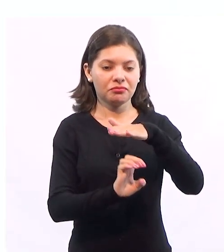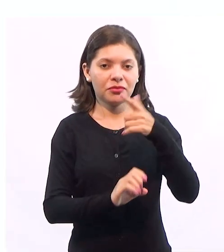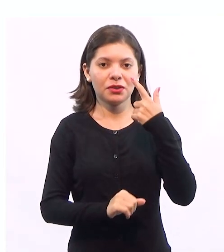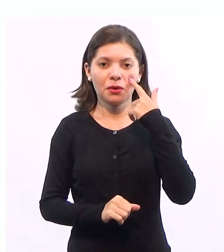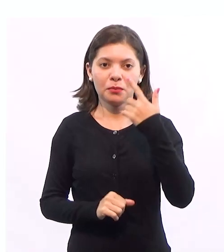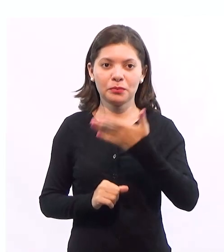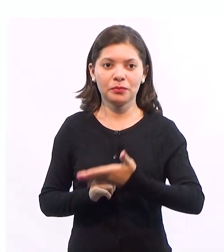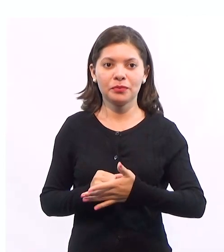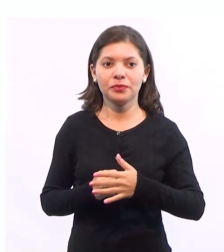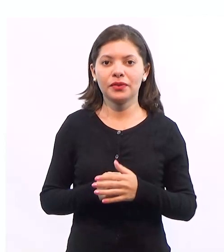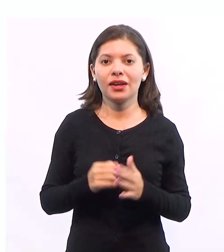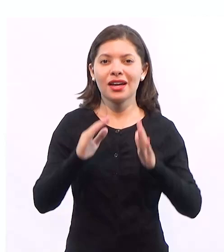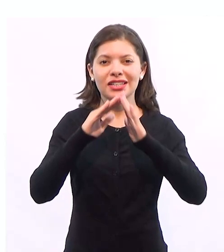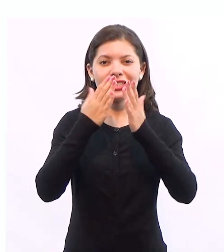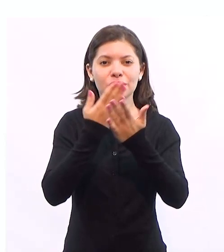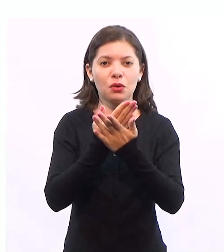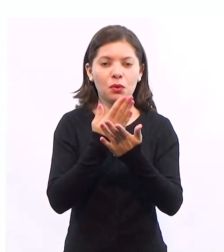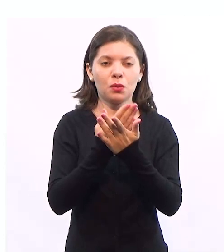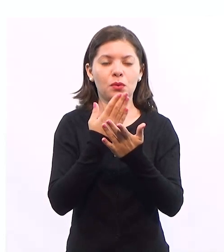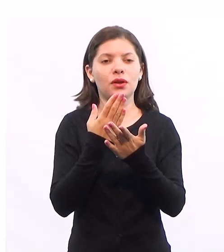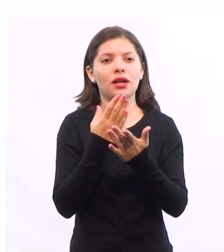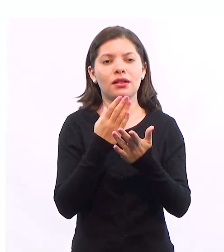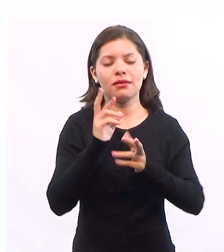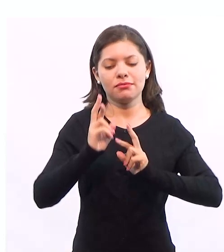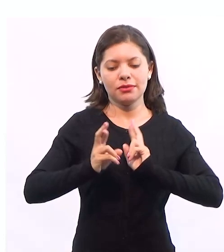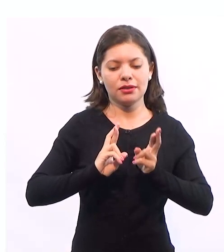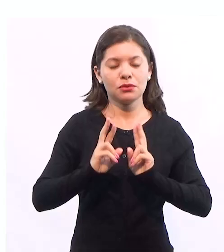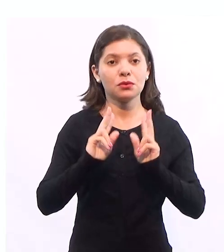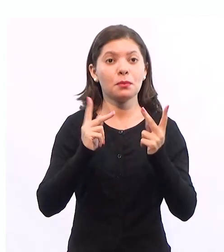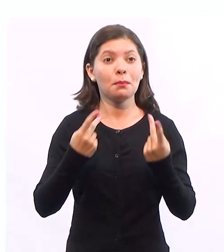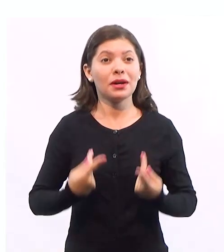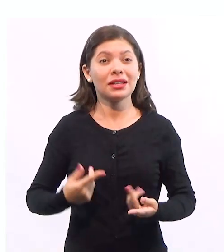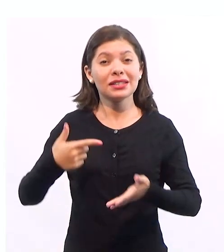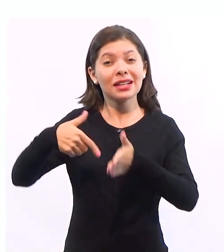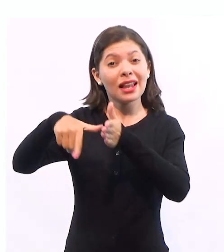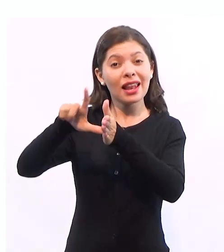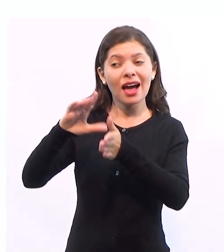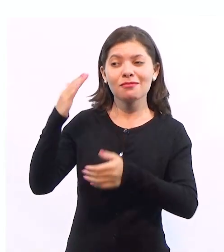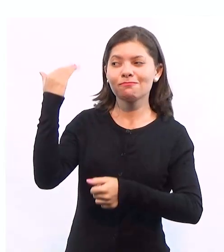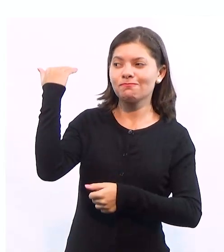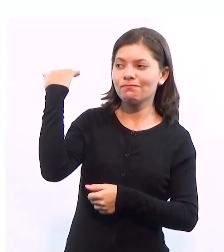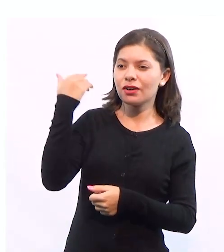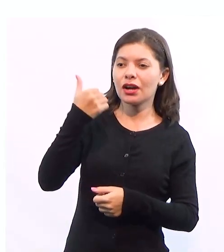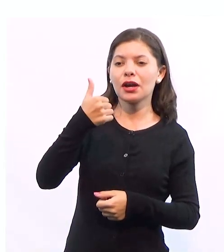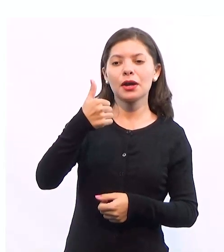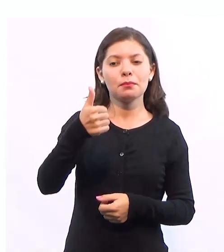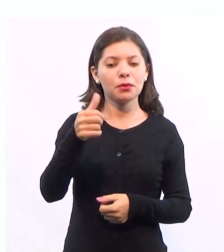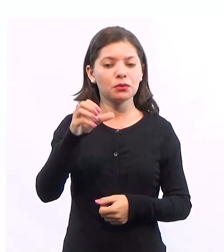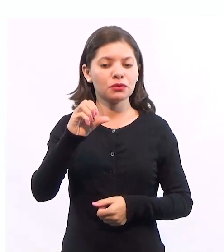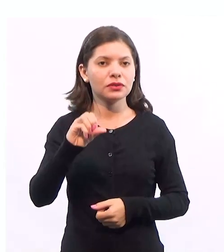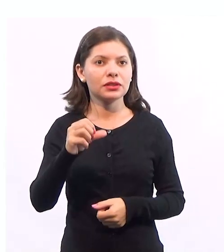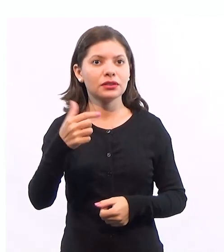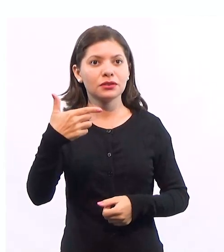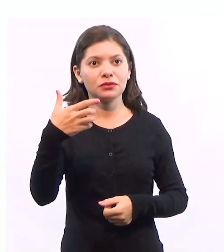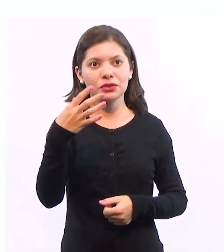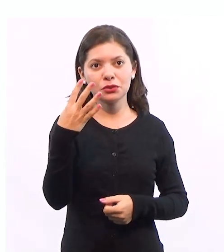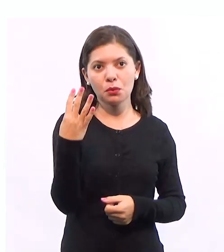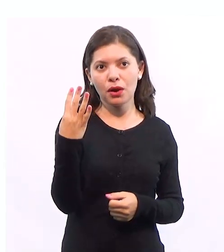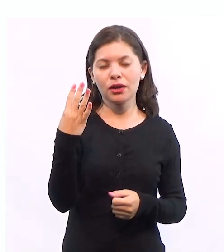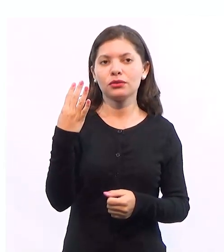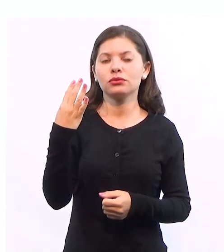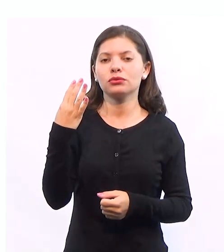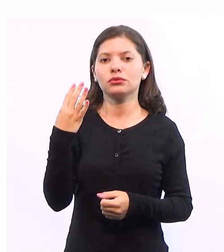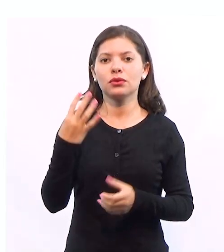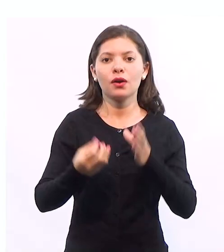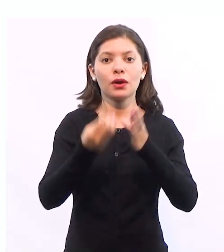E olha aqui, ó, e essa escola, né, das relações humanas lá, em 1924, né, foi criada ali por Elton Mayo e